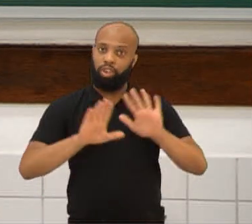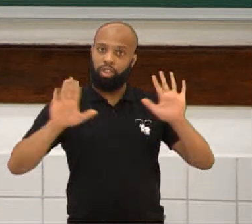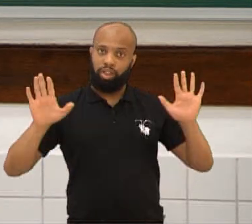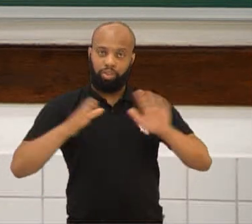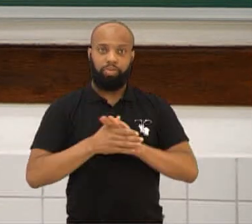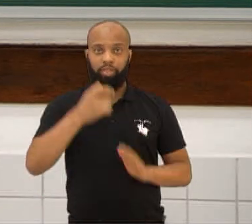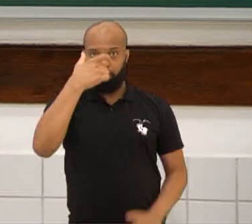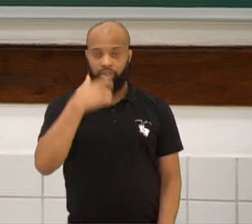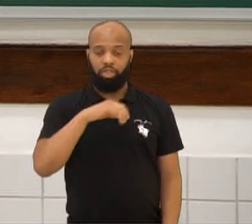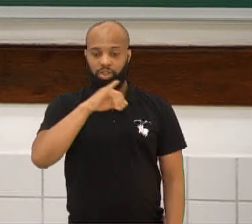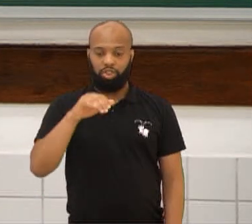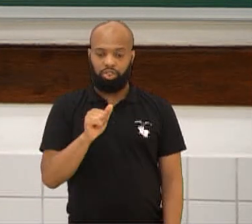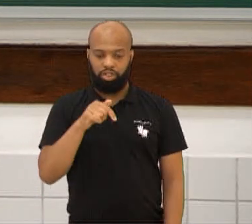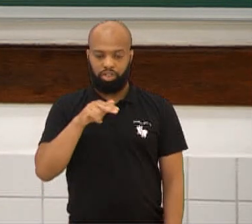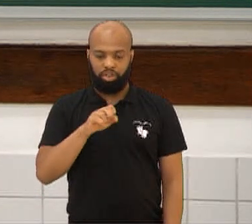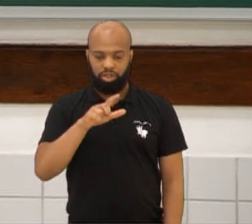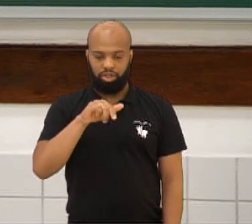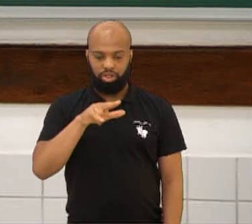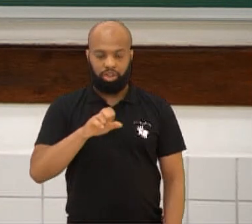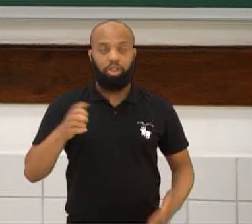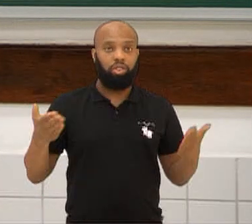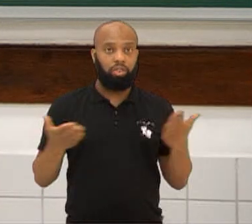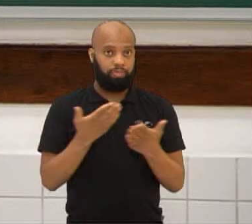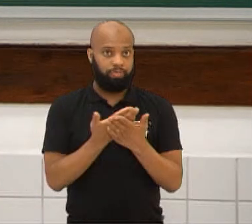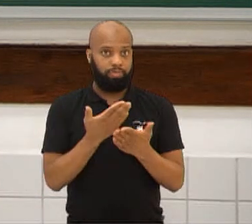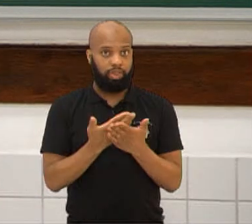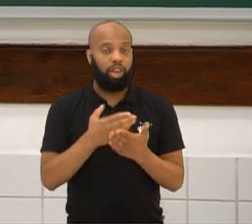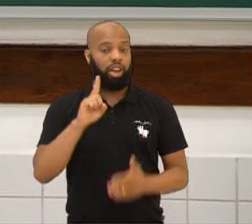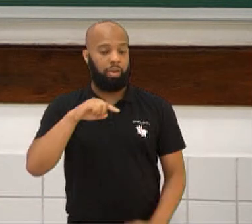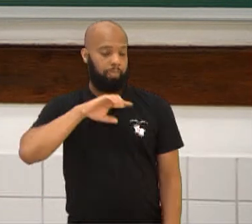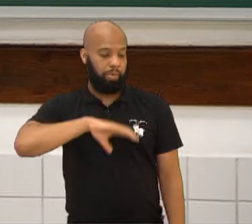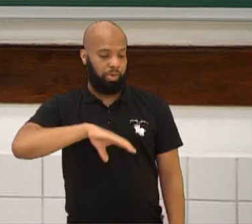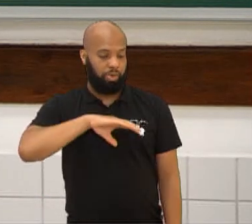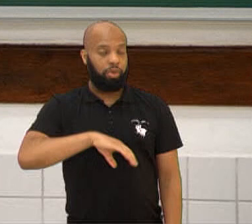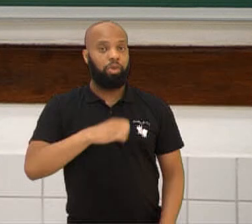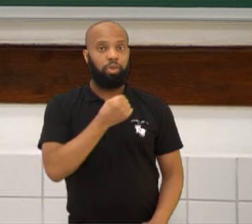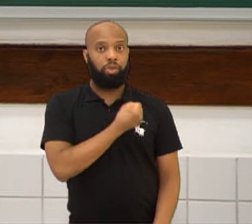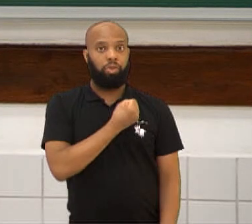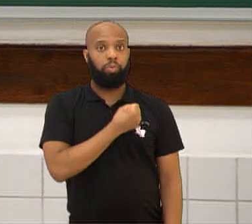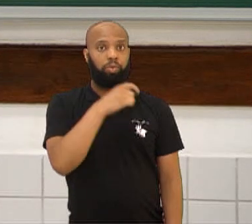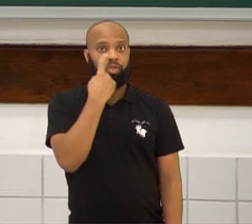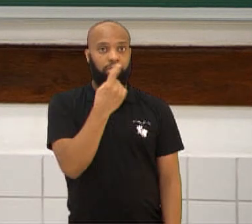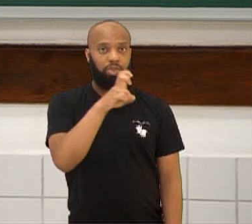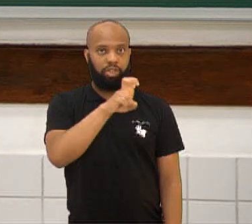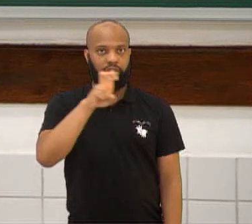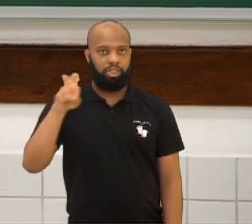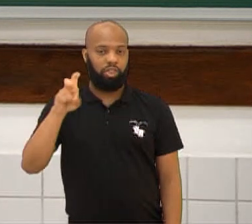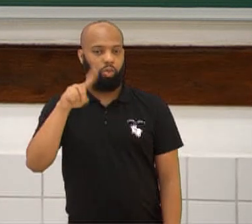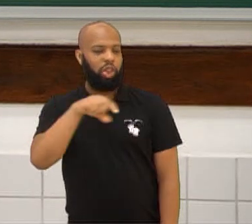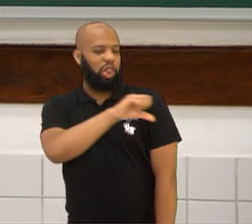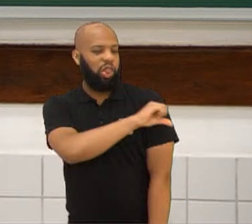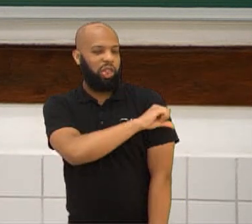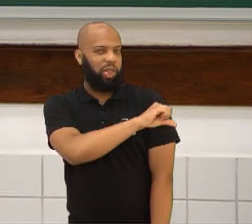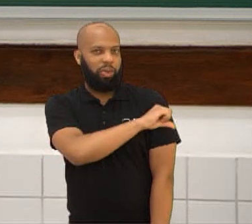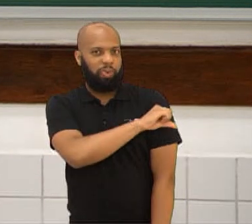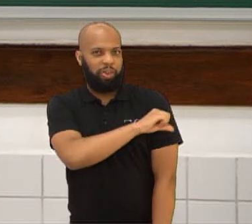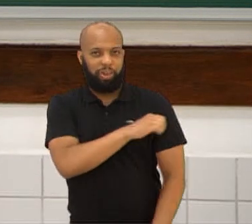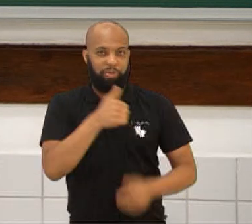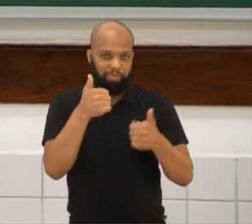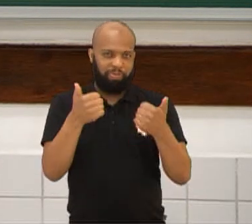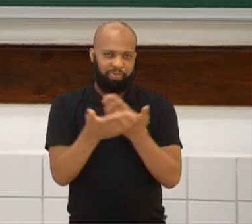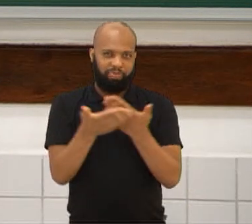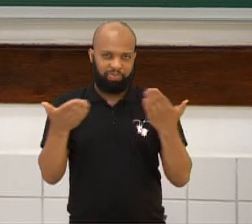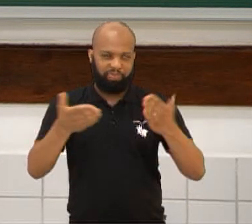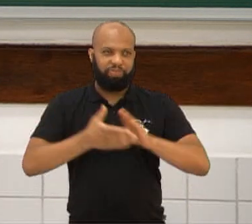Olá, eu sou a professora Jaqueline, essa é a nossa aula de língua portuguesa de número 155 do 9º ano. Tudo bem